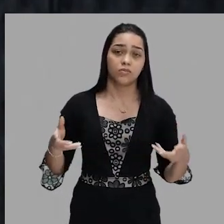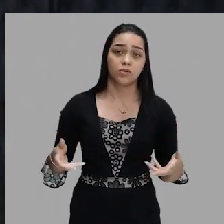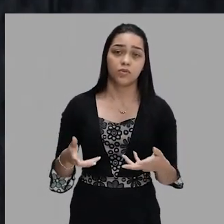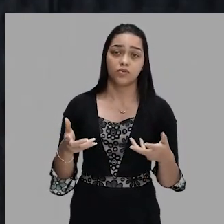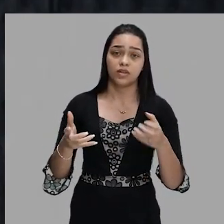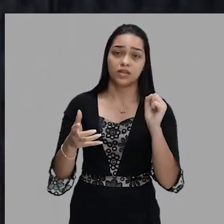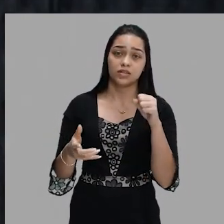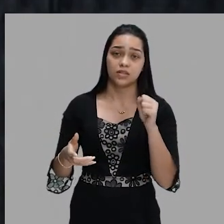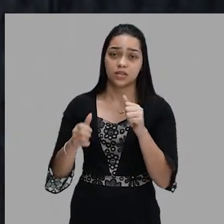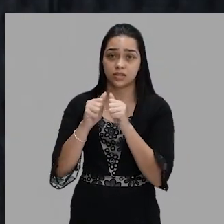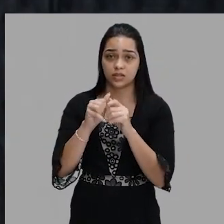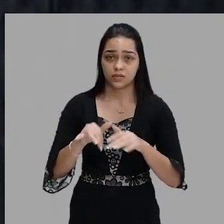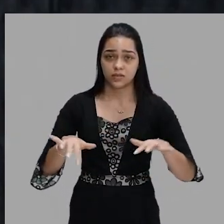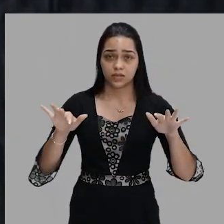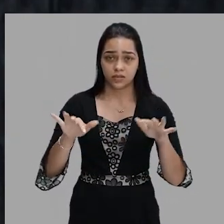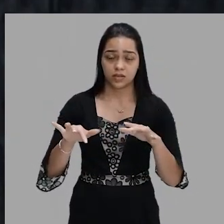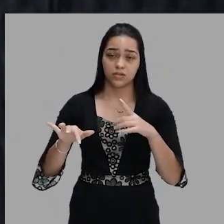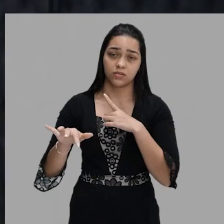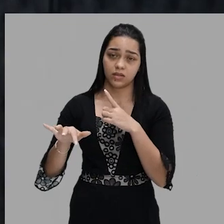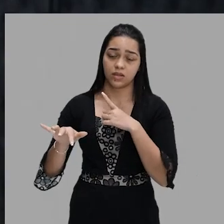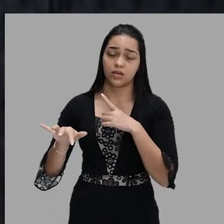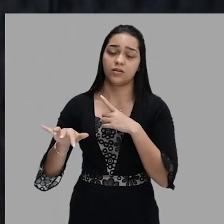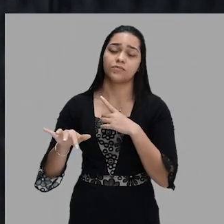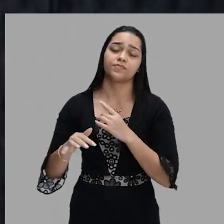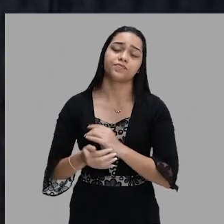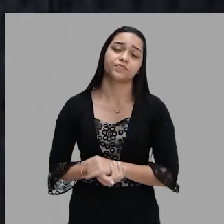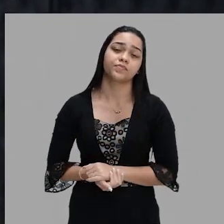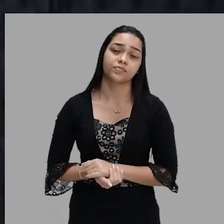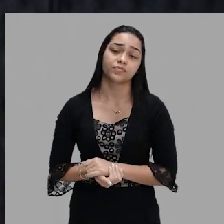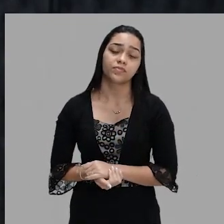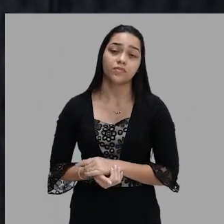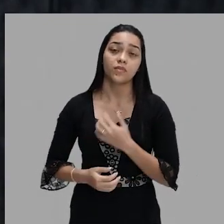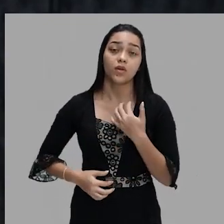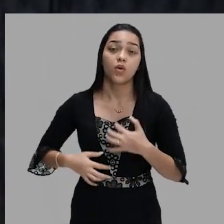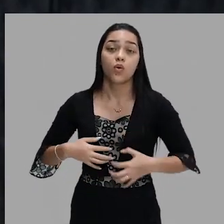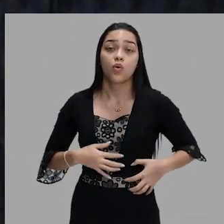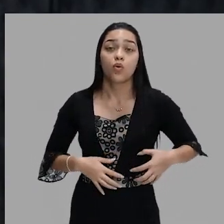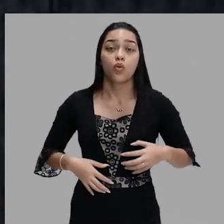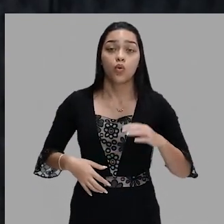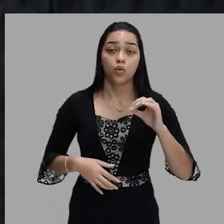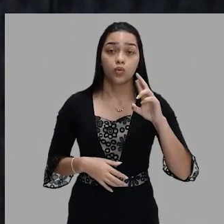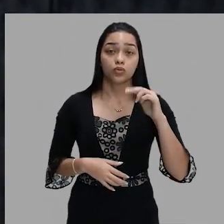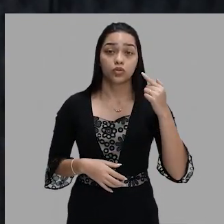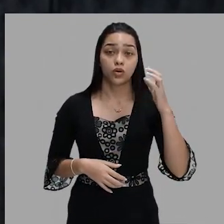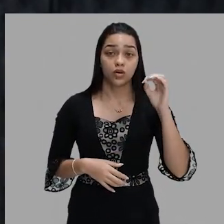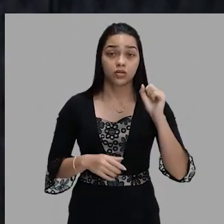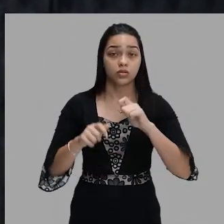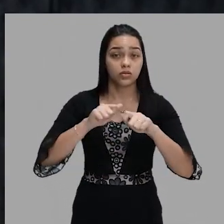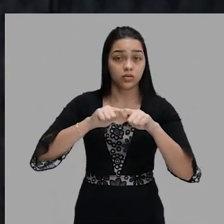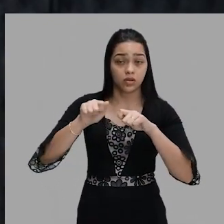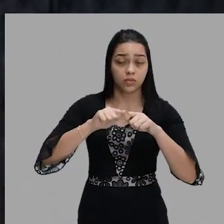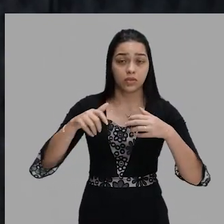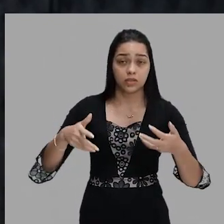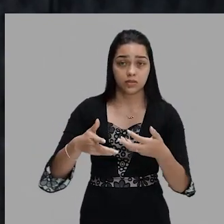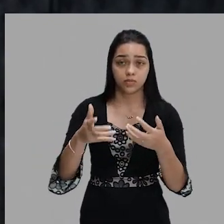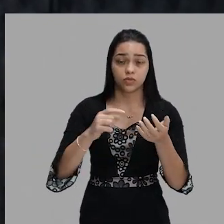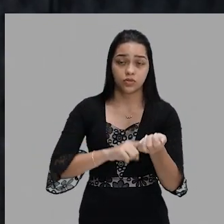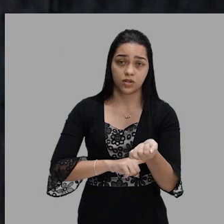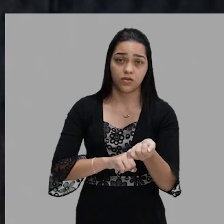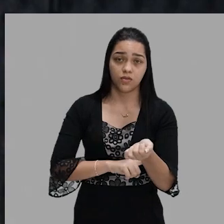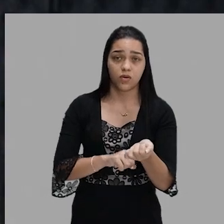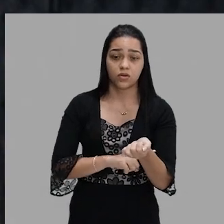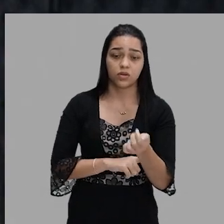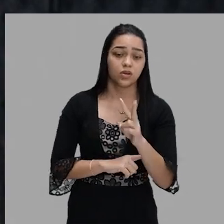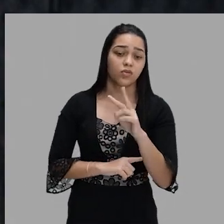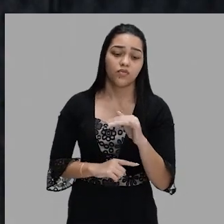promover a transmissão dos impulsos nervosos, os órgãos que vão ser controlados por esses impulsos nervosos,